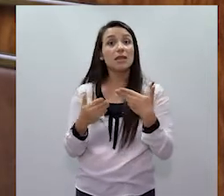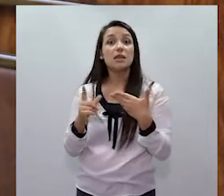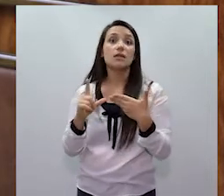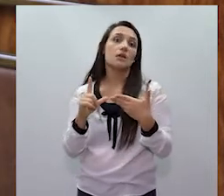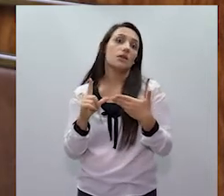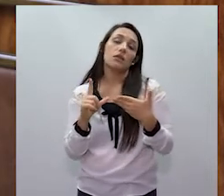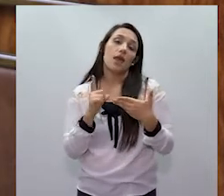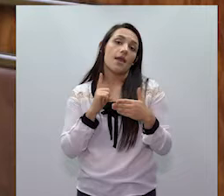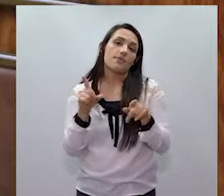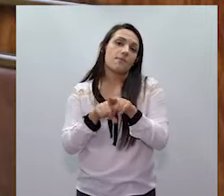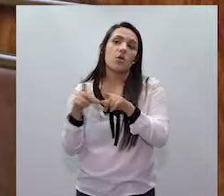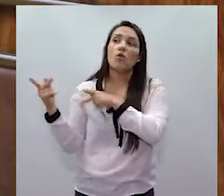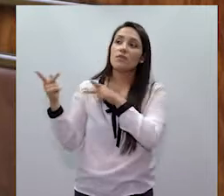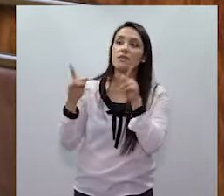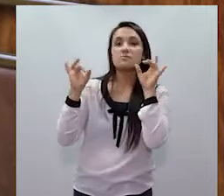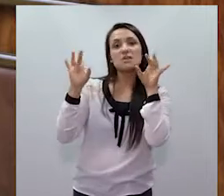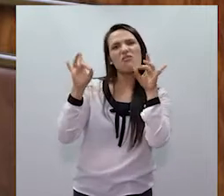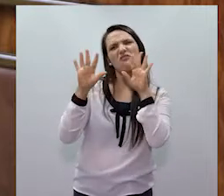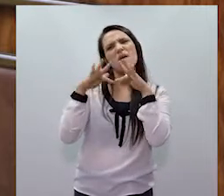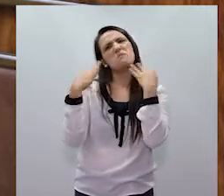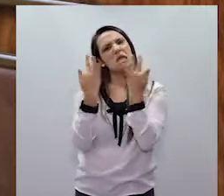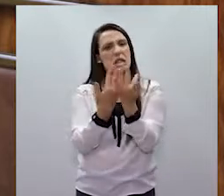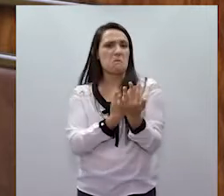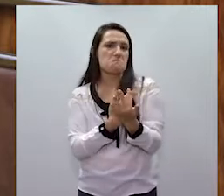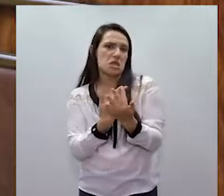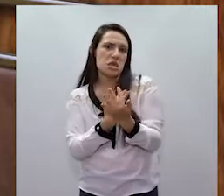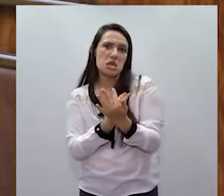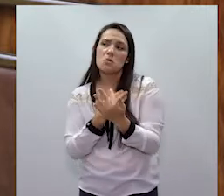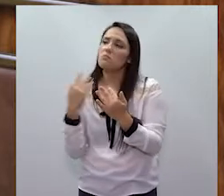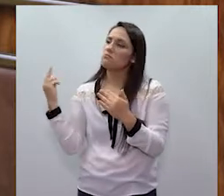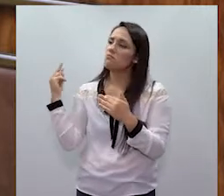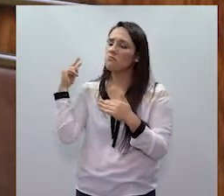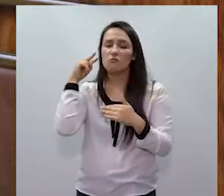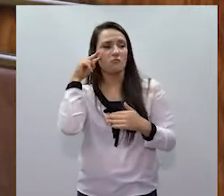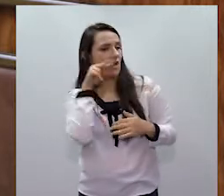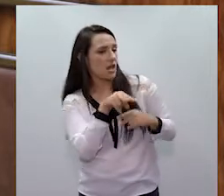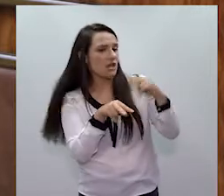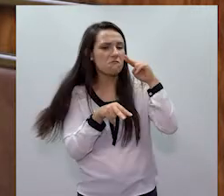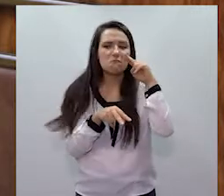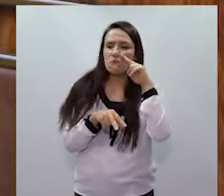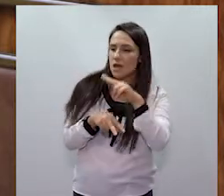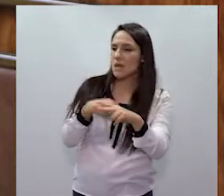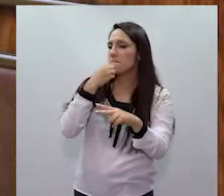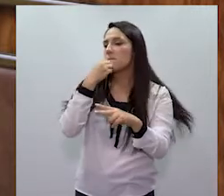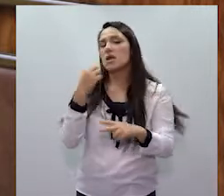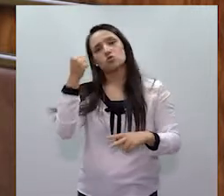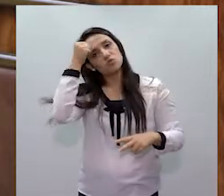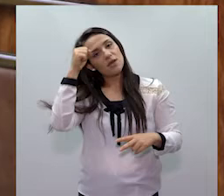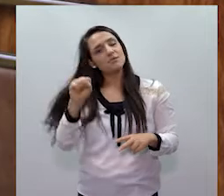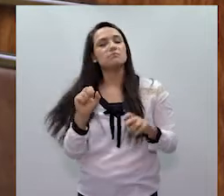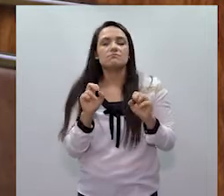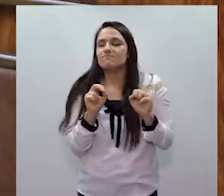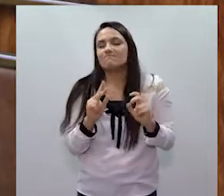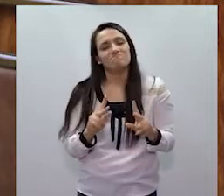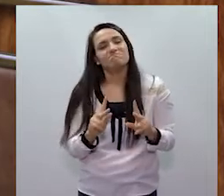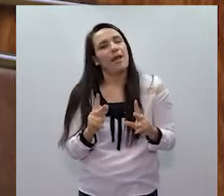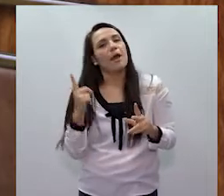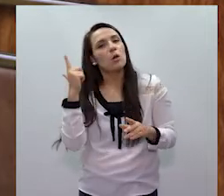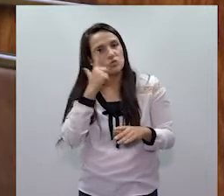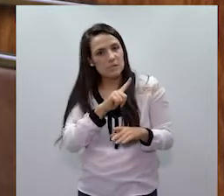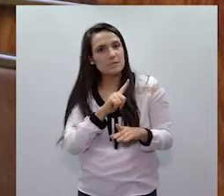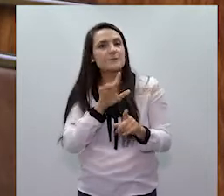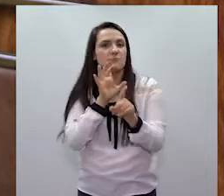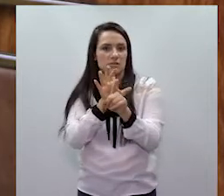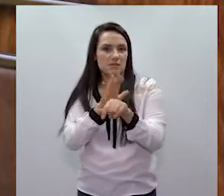essas reuniões, e isso então vai fortalecendo a cultura da adoção. Por outro lado, nós passamos a ter cada